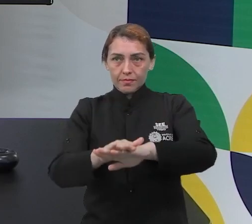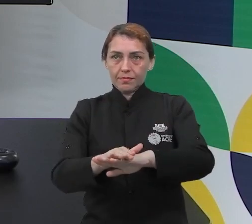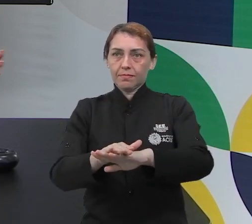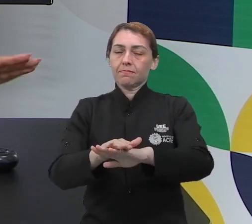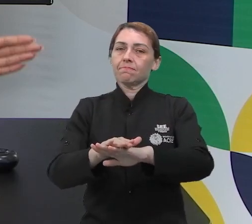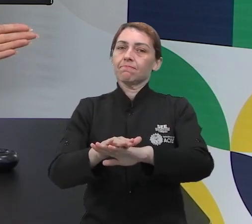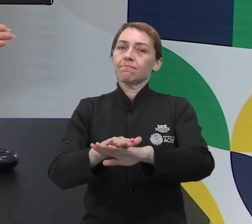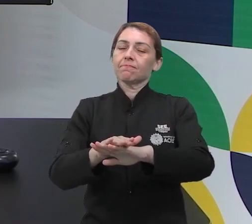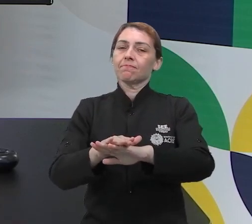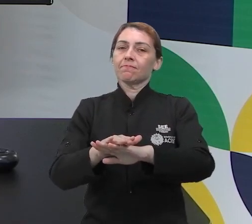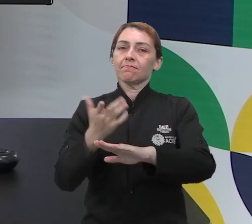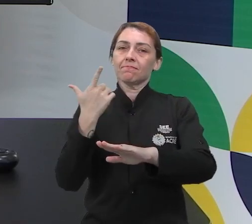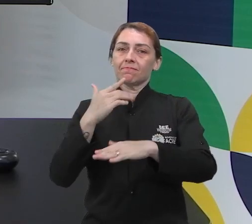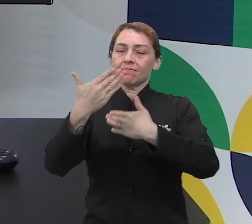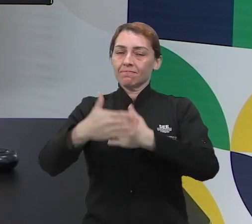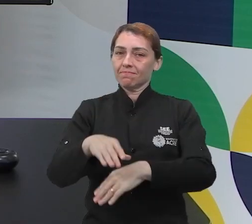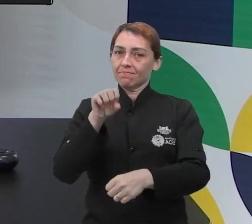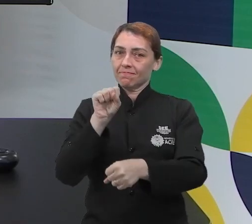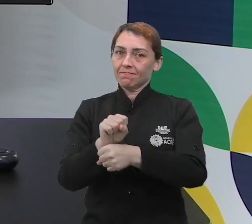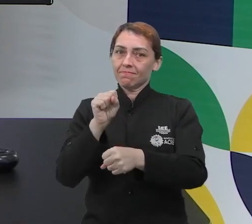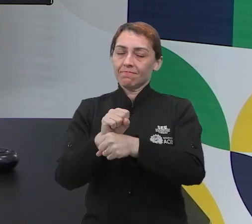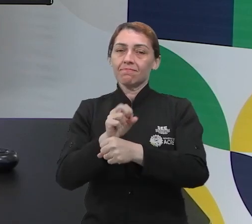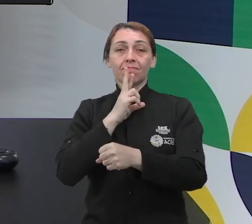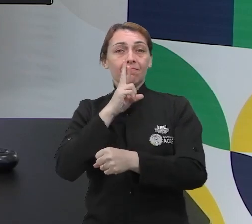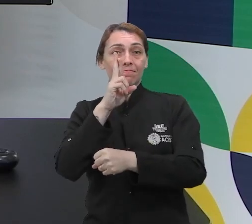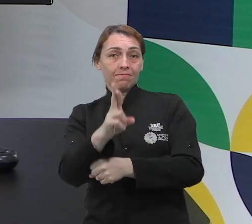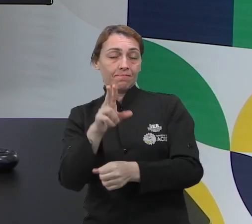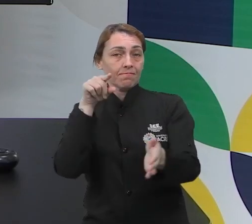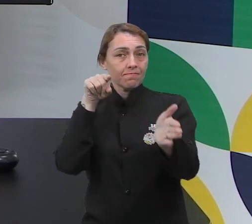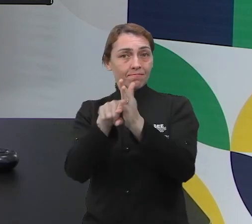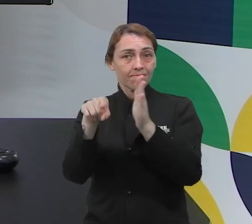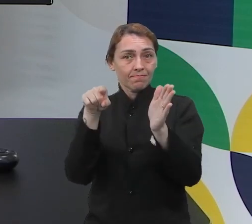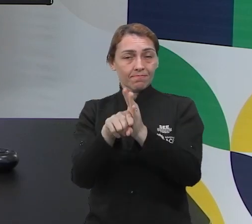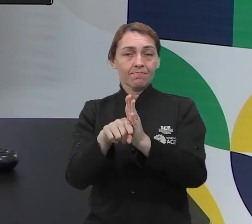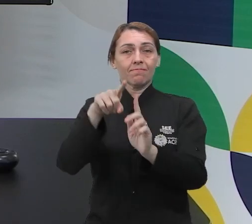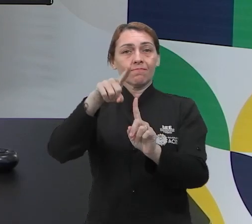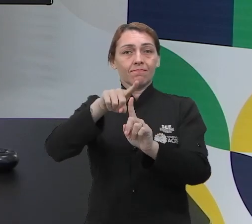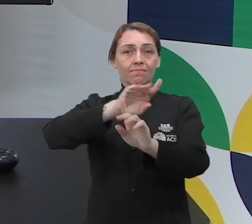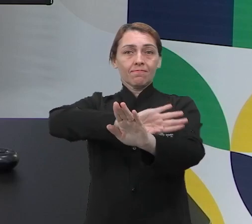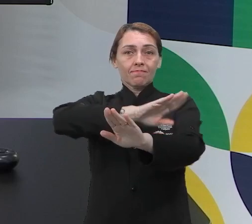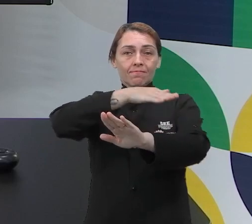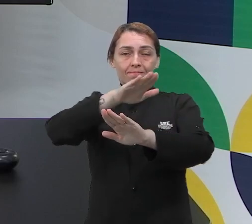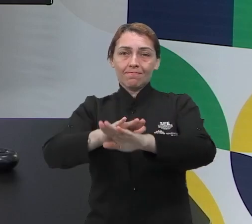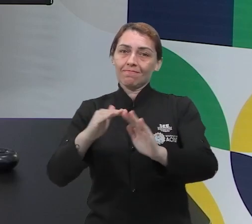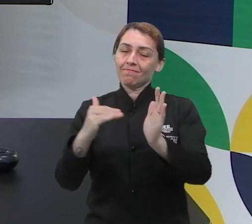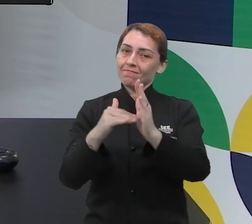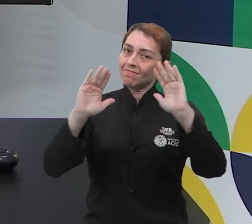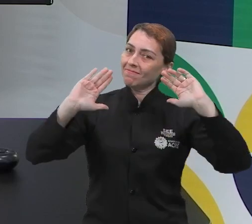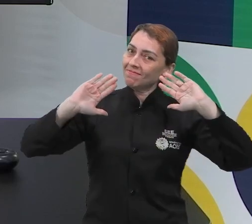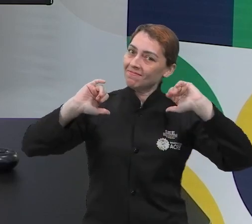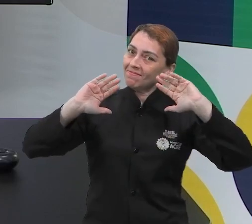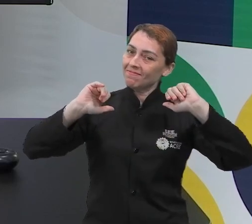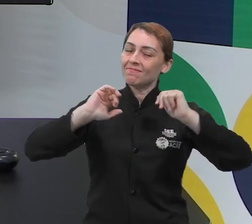na sua prova. Então, eu te espero até a resolução de questões sobre formas de relevo. Até mais!